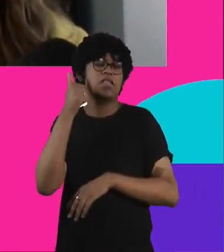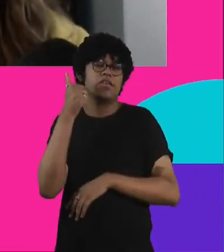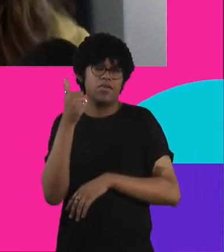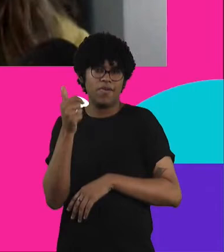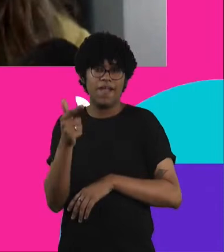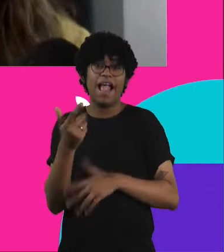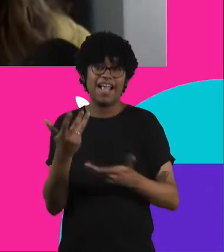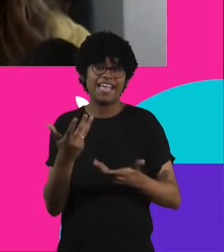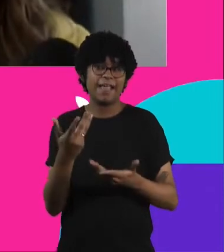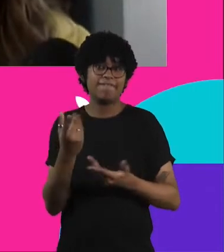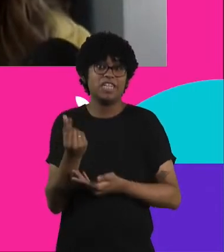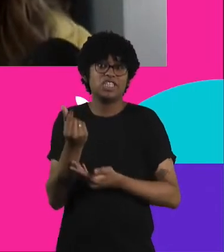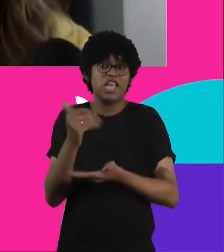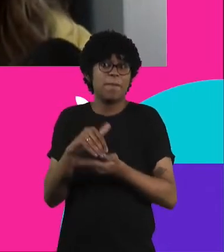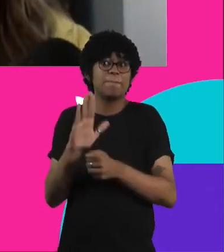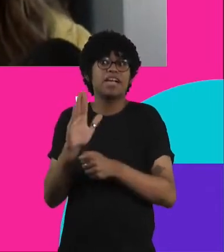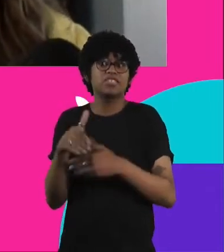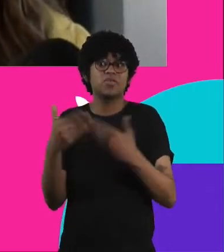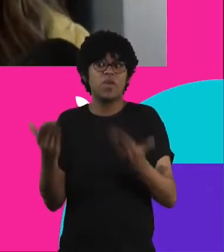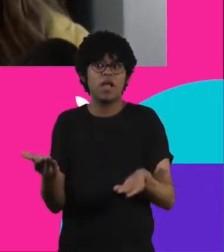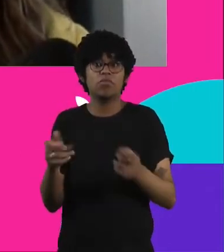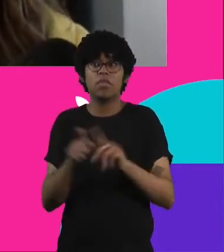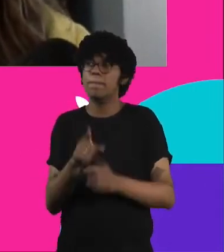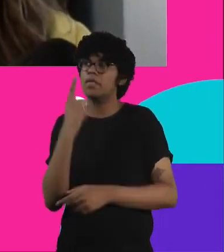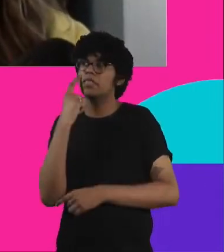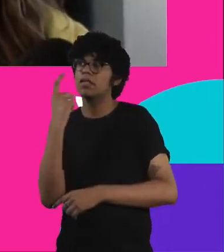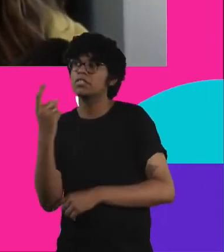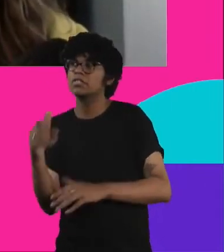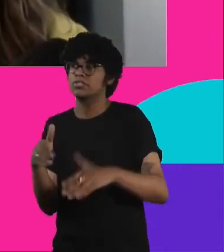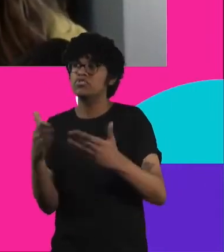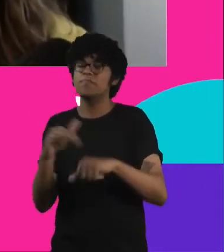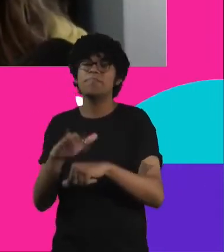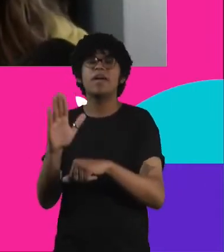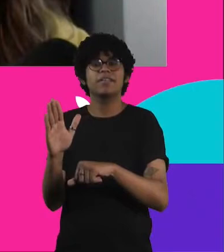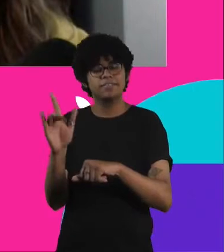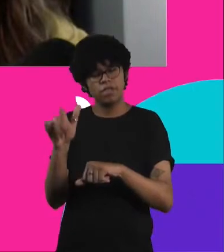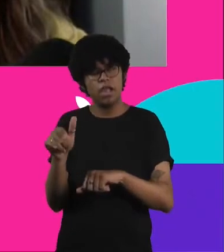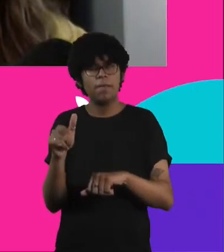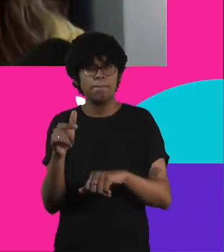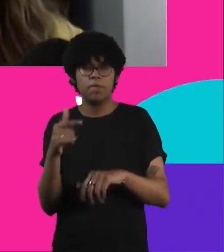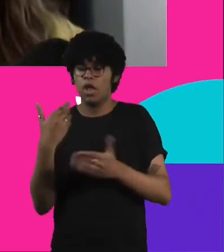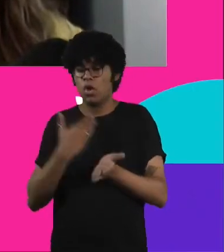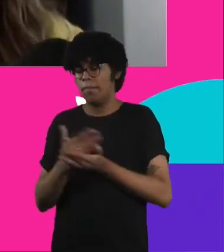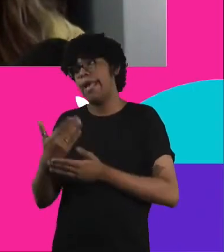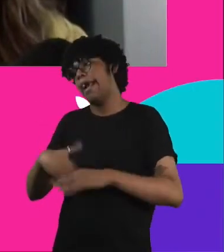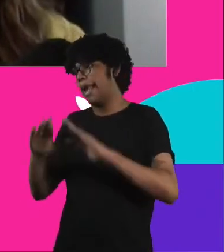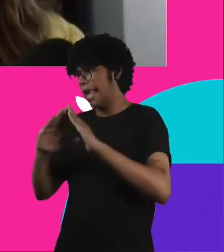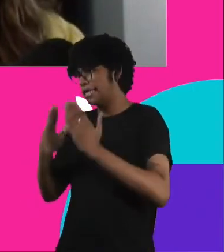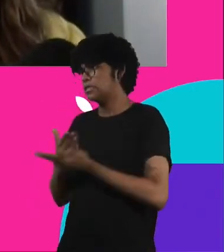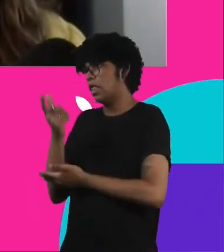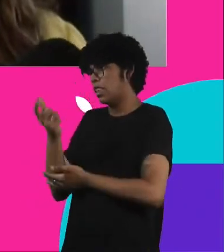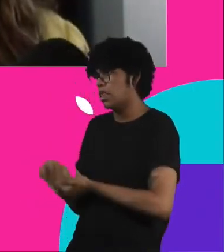mais rentável, ou o que seria interessante para nós. Isso vai desde o momento que a gente está em casa assistindo